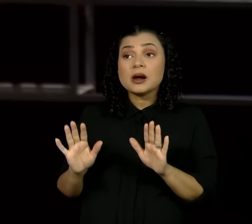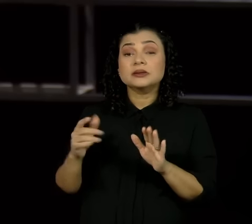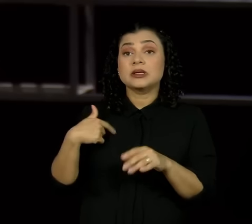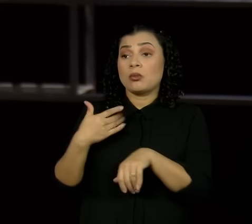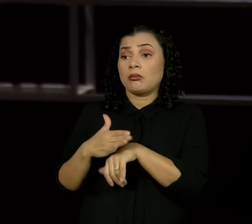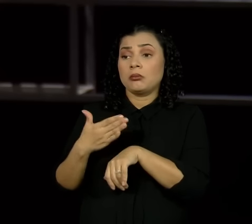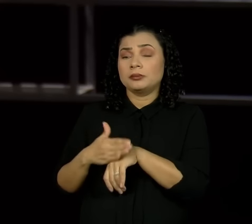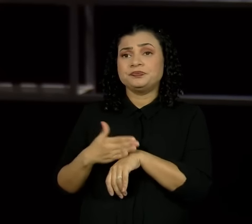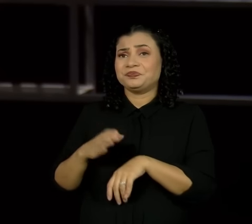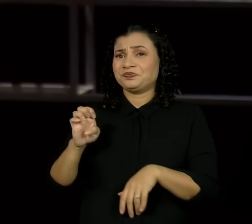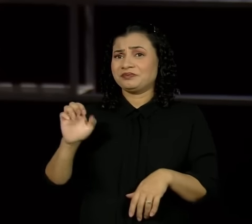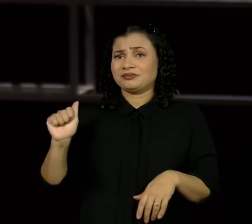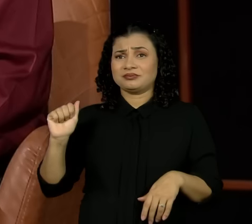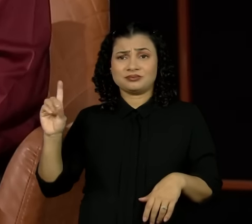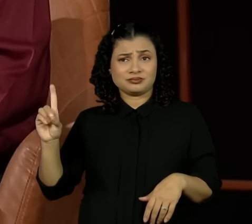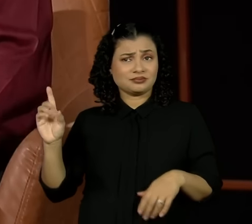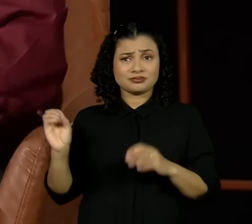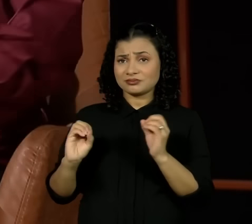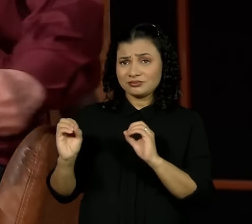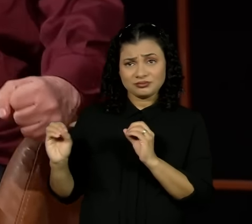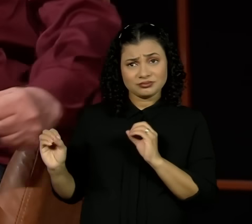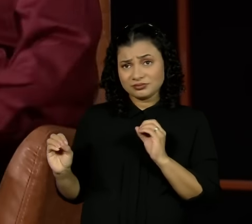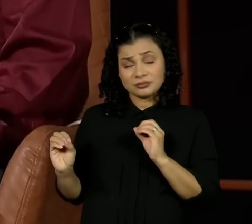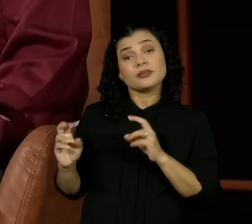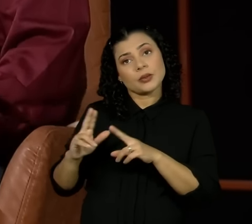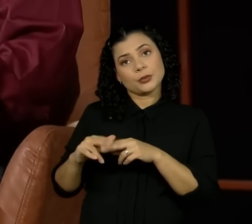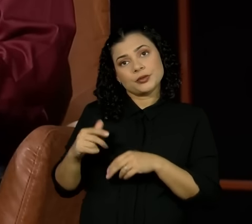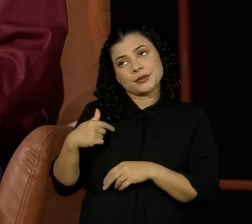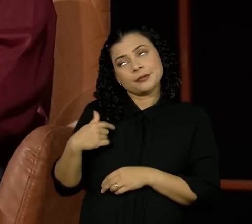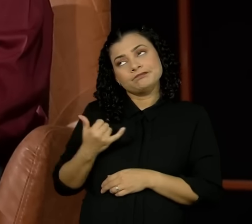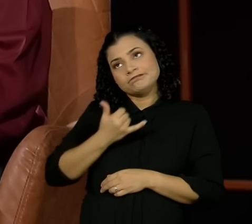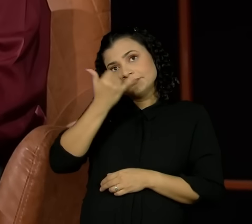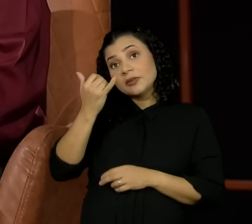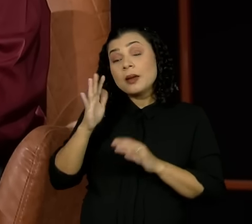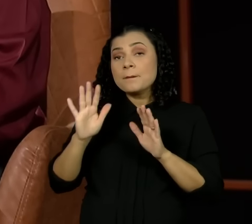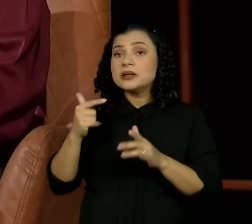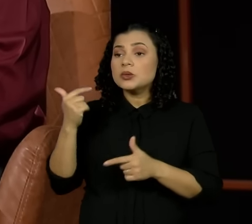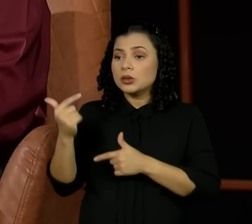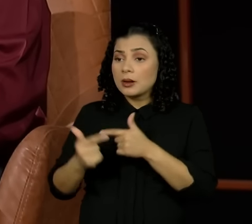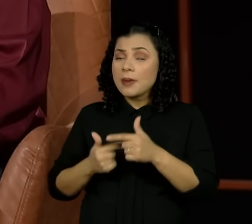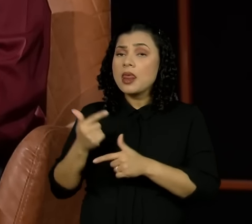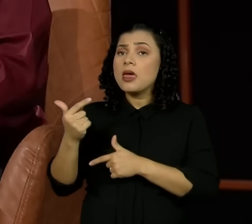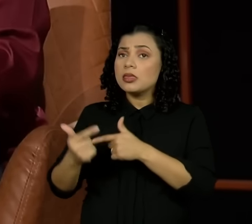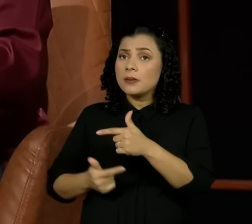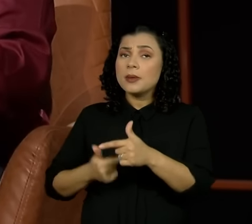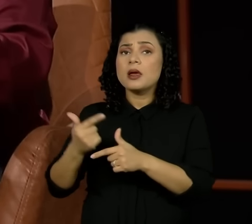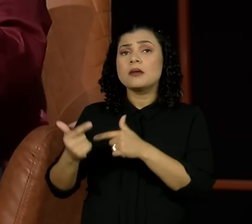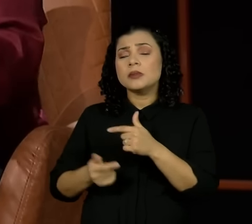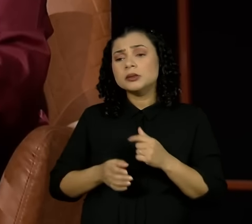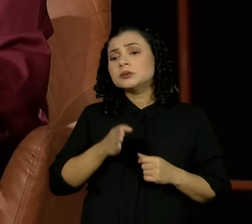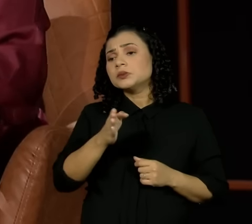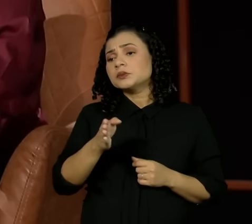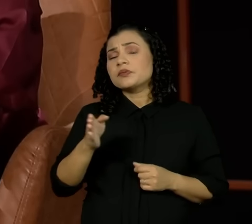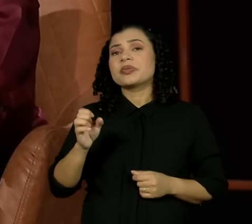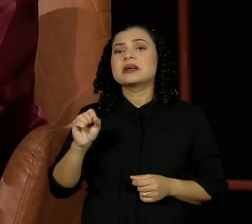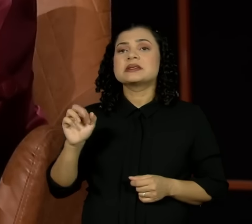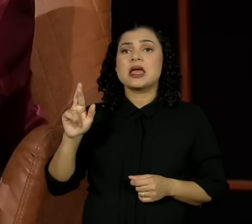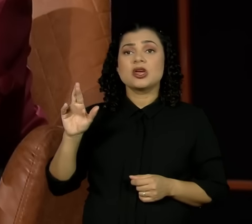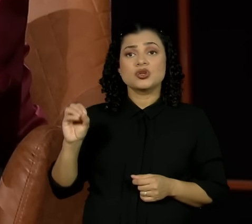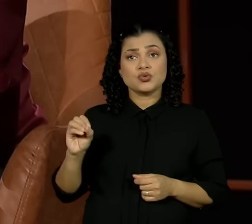nada, porque foi um grande erro, né? Aí eu vi, aí trabalhei, mas consegui trabalhar o Sérgio